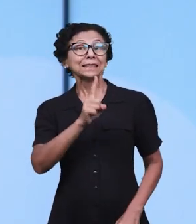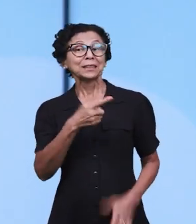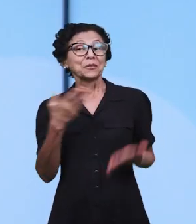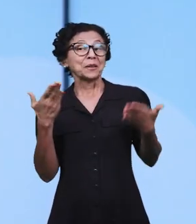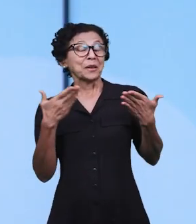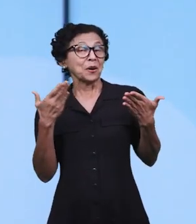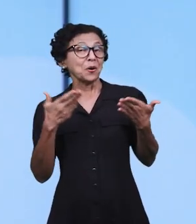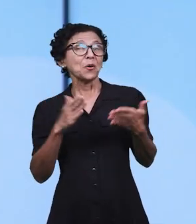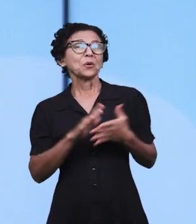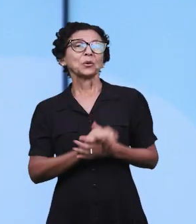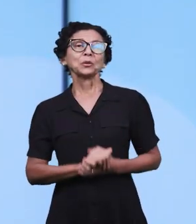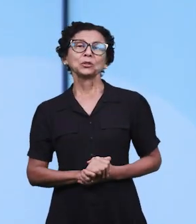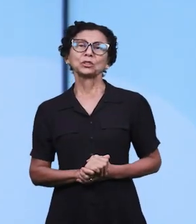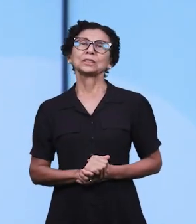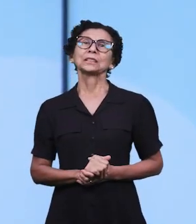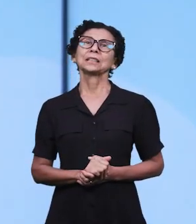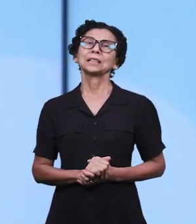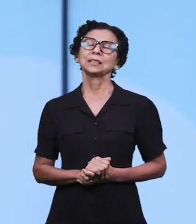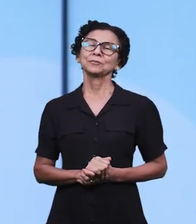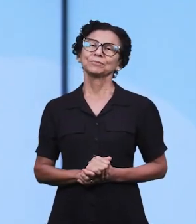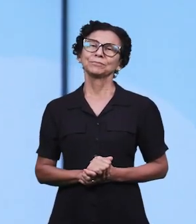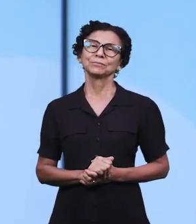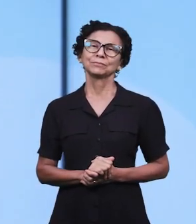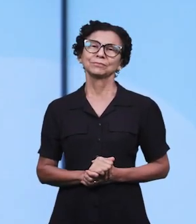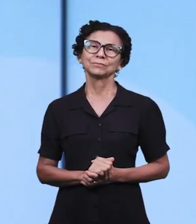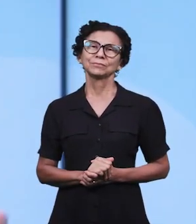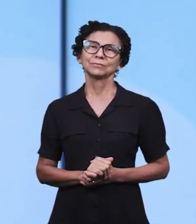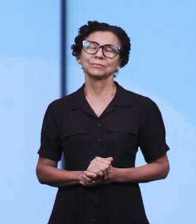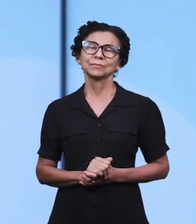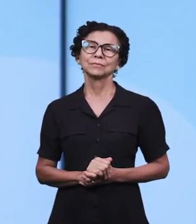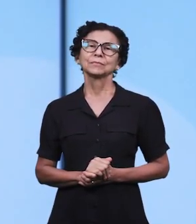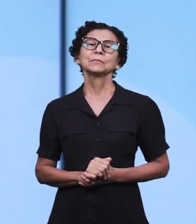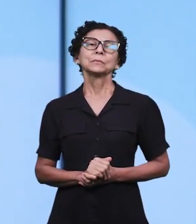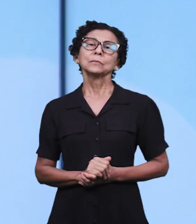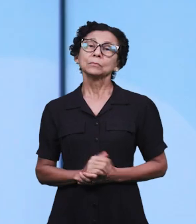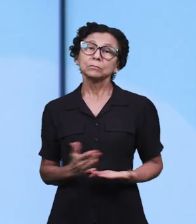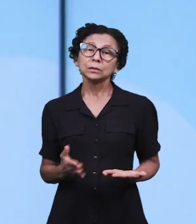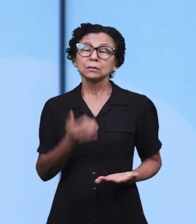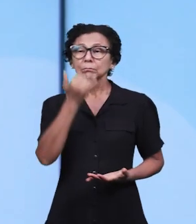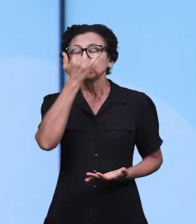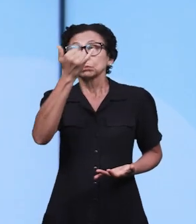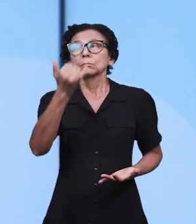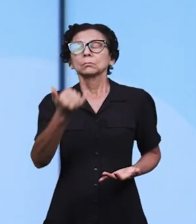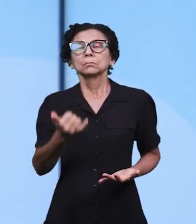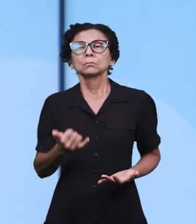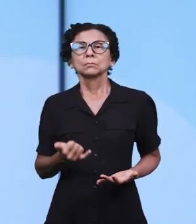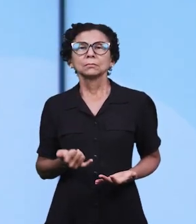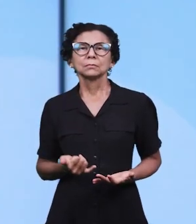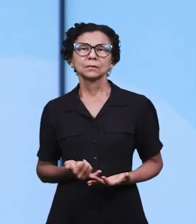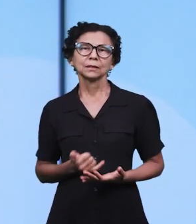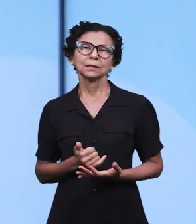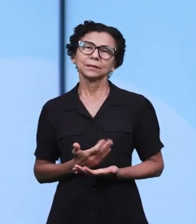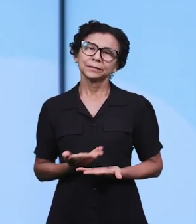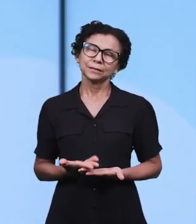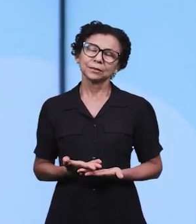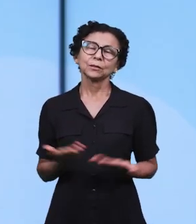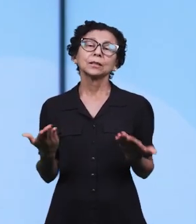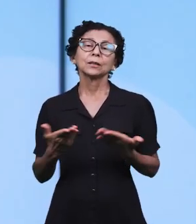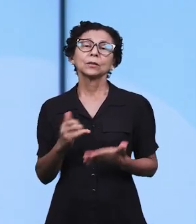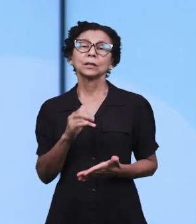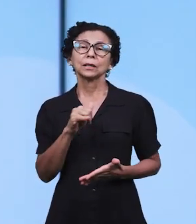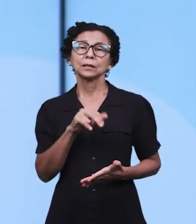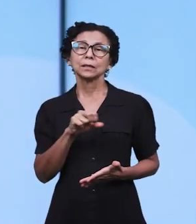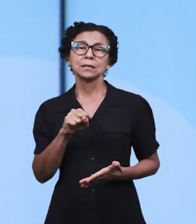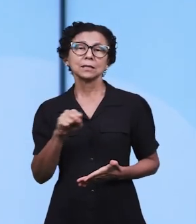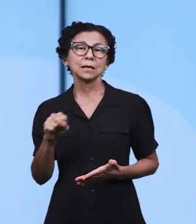com isso, com o sustento da pessoa, mesmo na ocorrência de uma situação que não se esperava, para que ela possa continuar a ter a